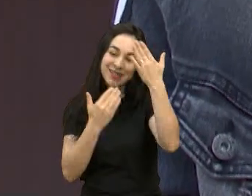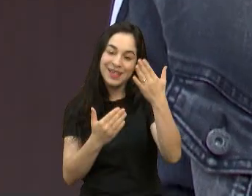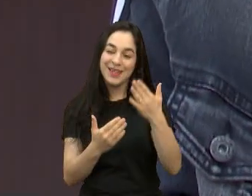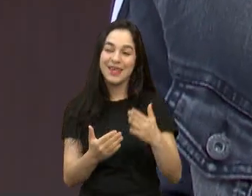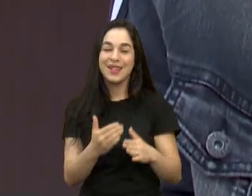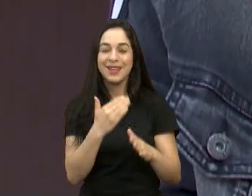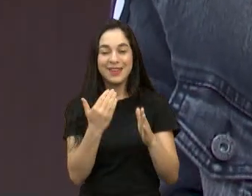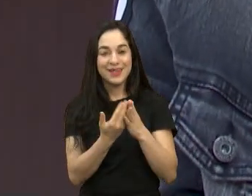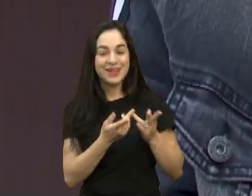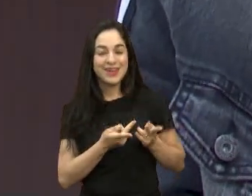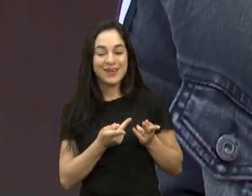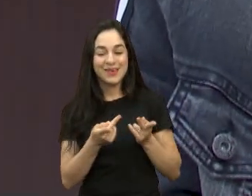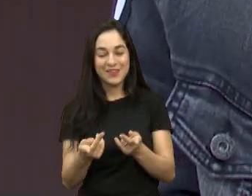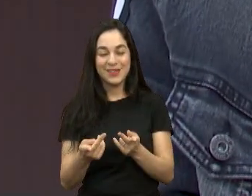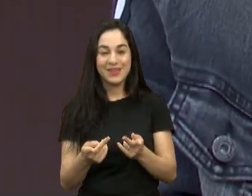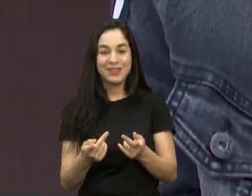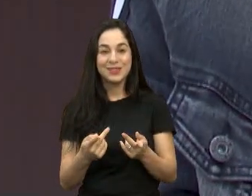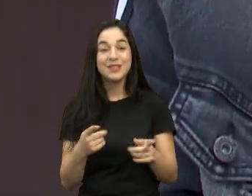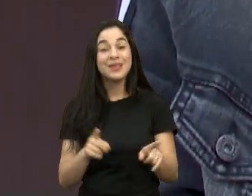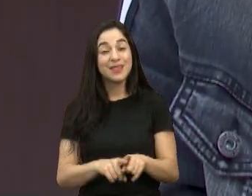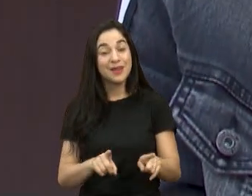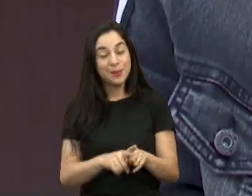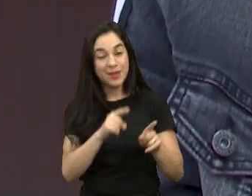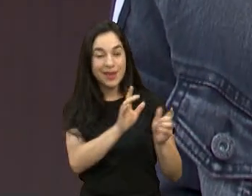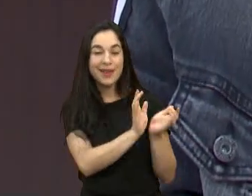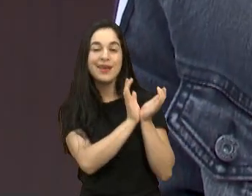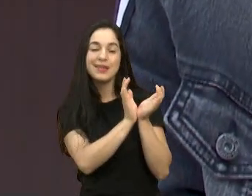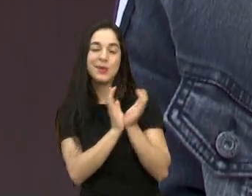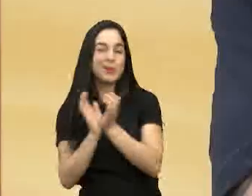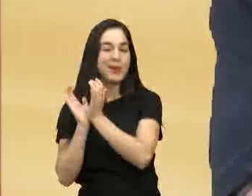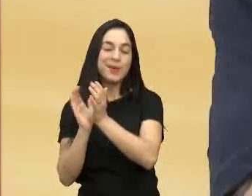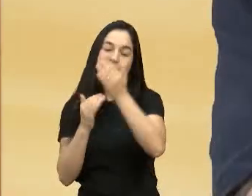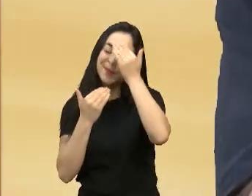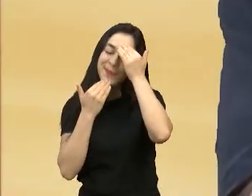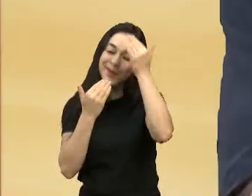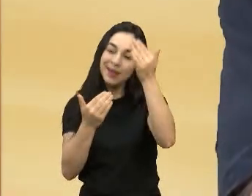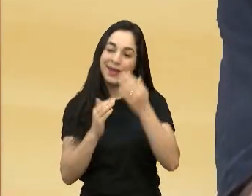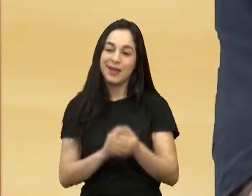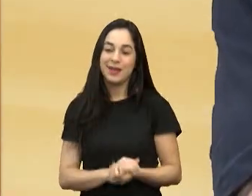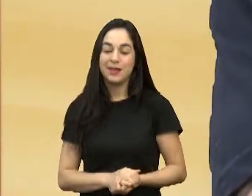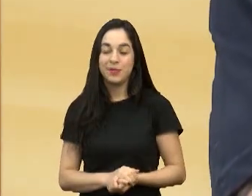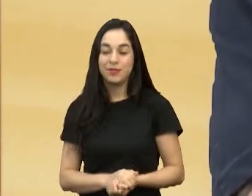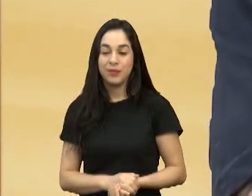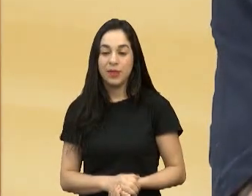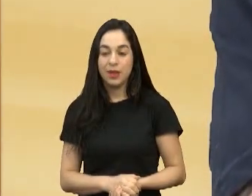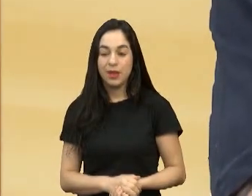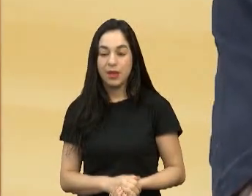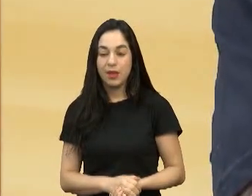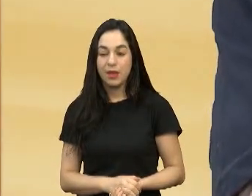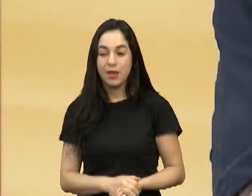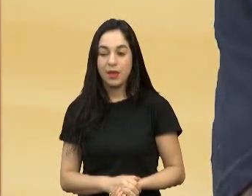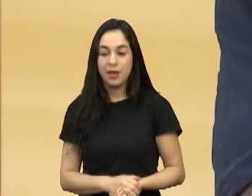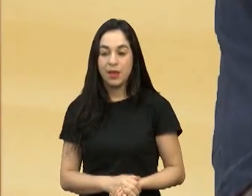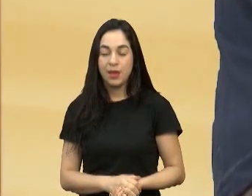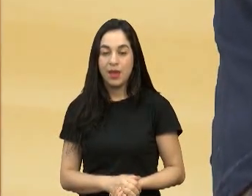o convite e também por, como falei, esse prêmio tão renomado. Muito obrigada. Minha caminhada, na verdade, assim, ouvinte, né,